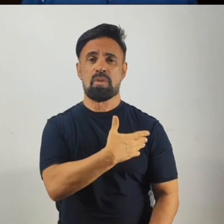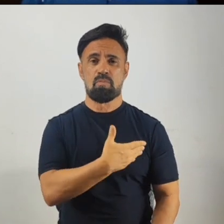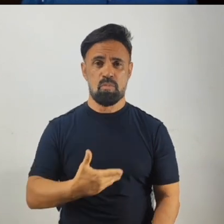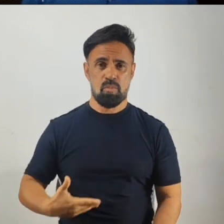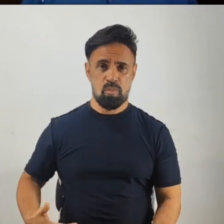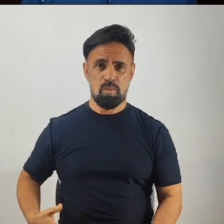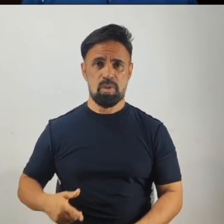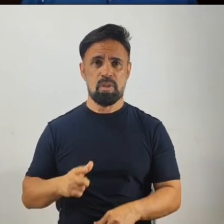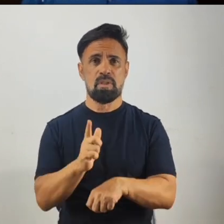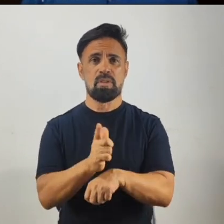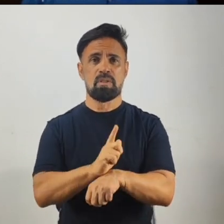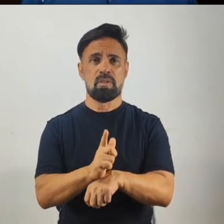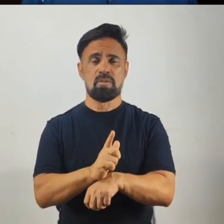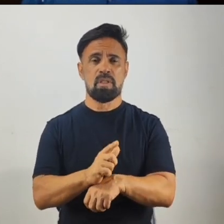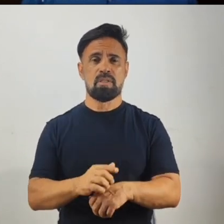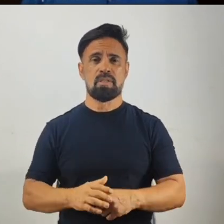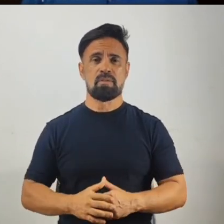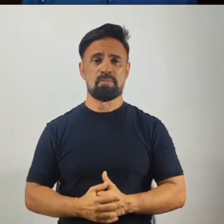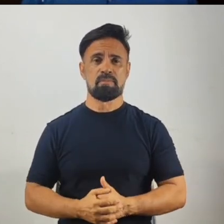em gestão da educação.